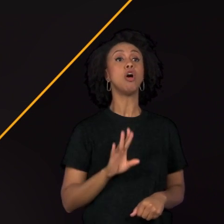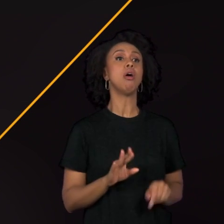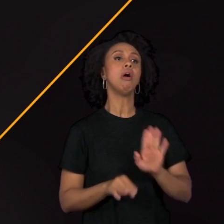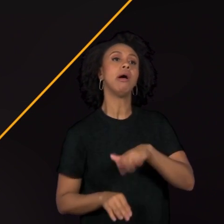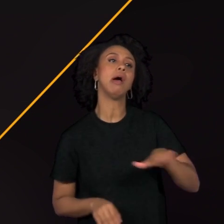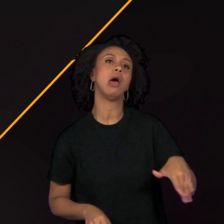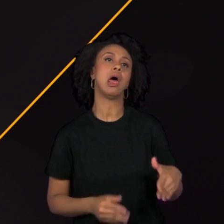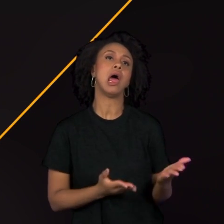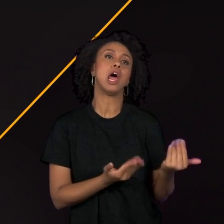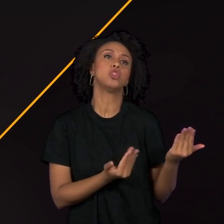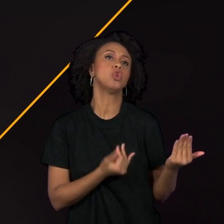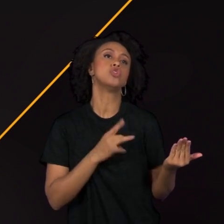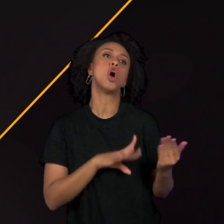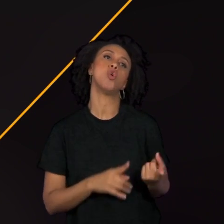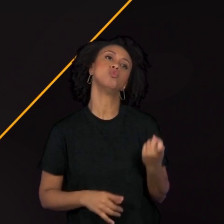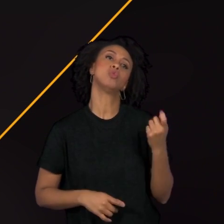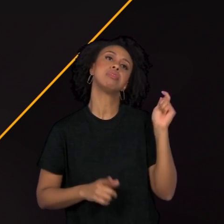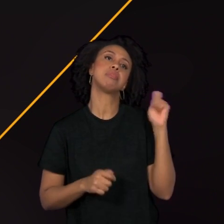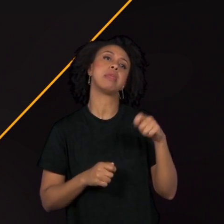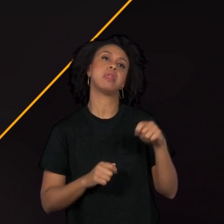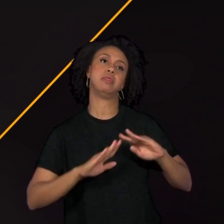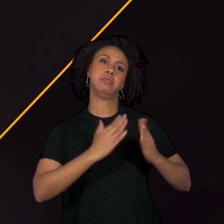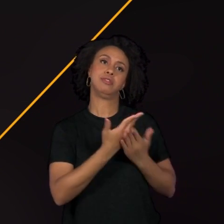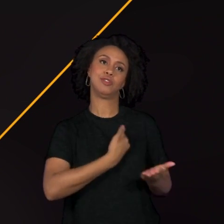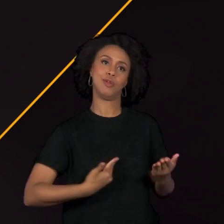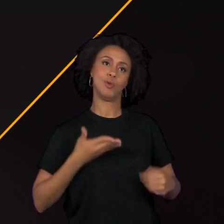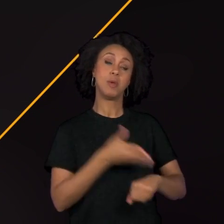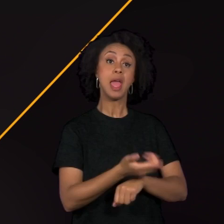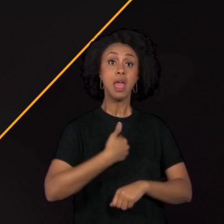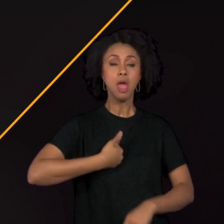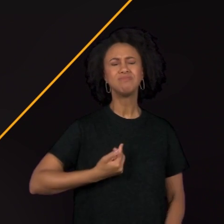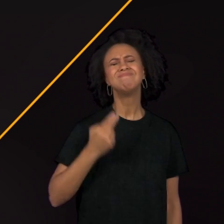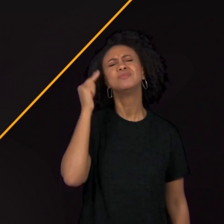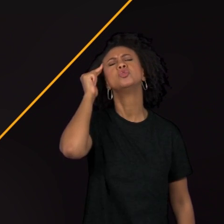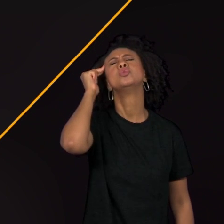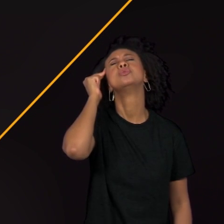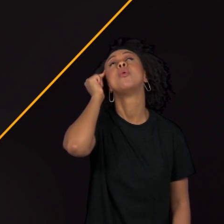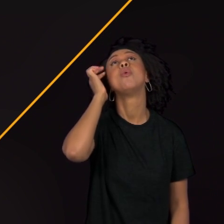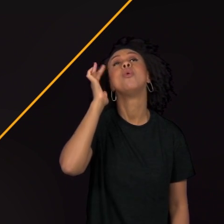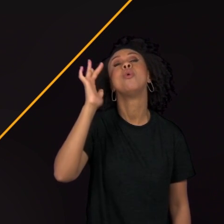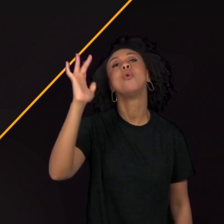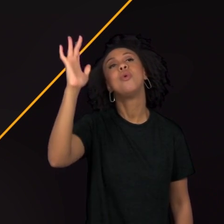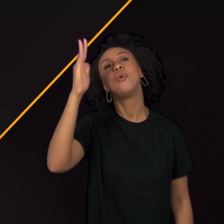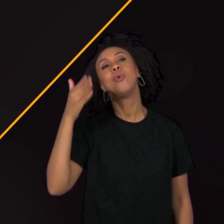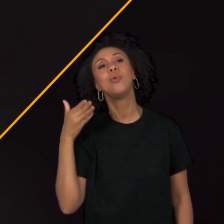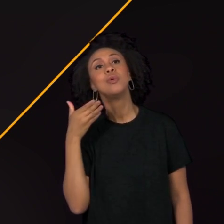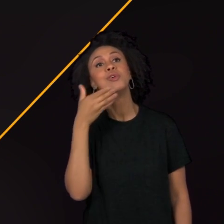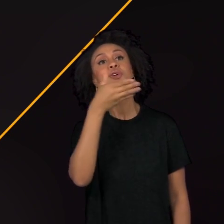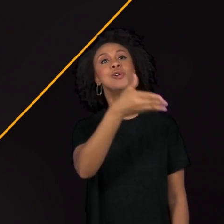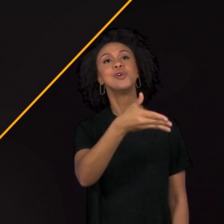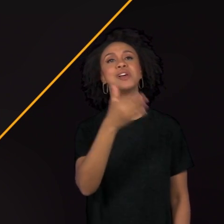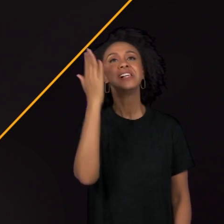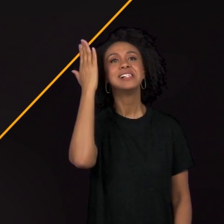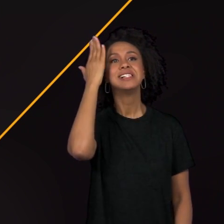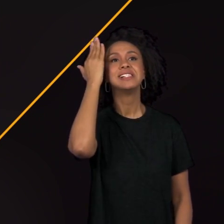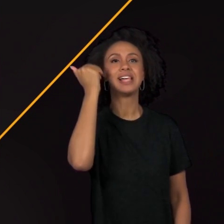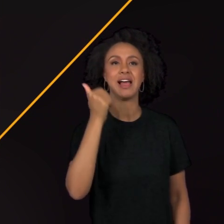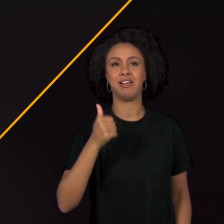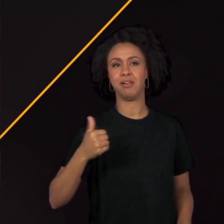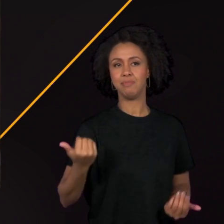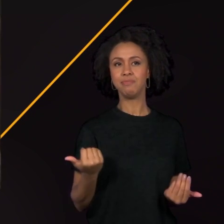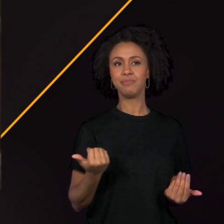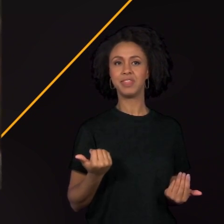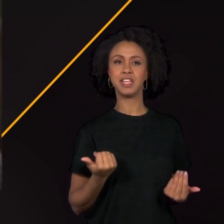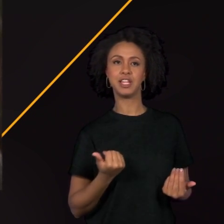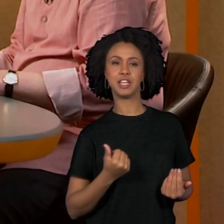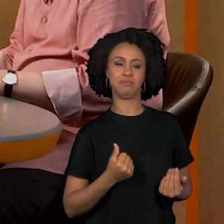tinham direito à escola pública. E o meu grande sonho era um dia ir fazer aquela suplência. Tinha muita vontade de